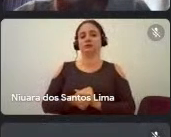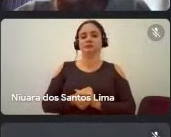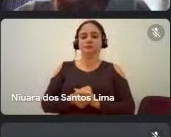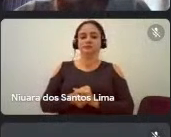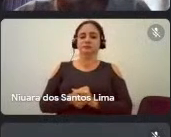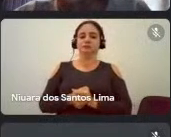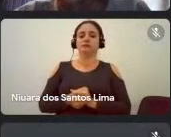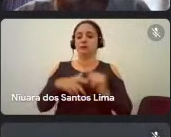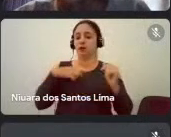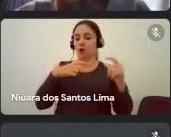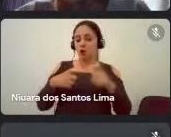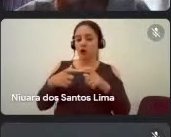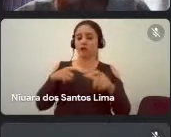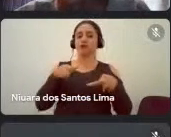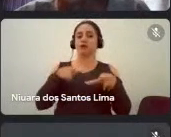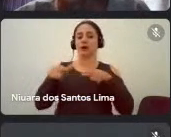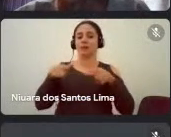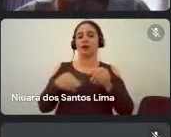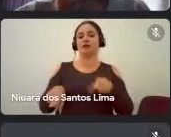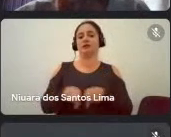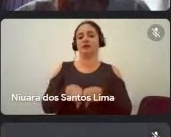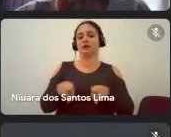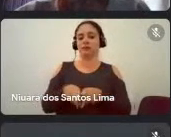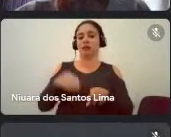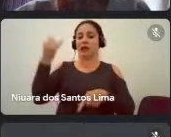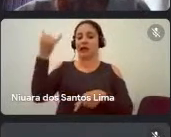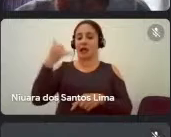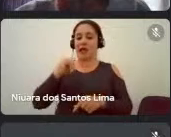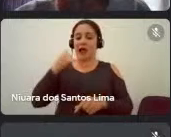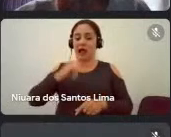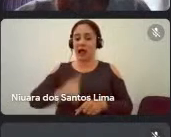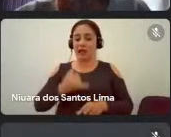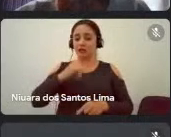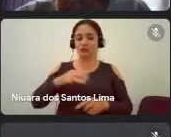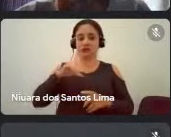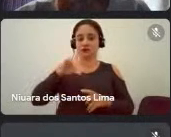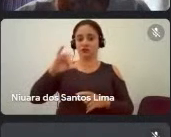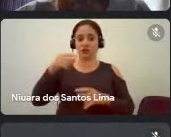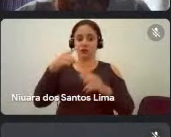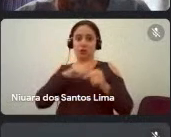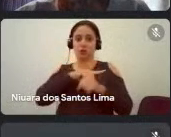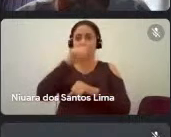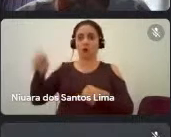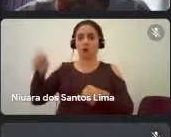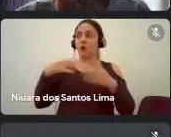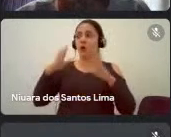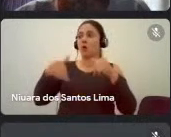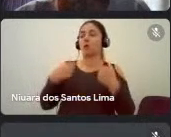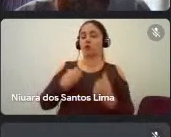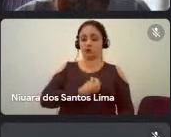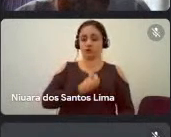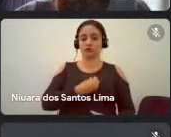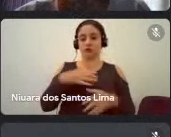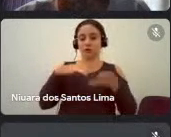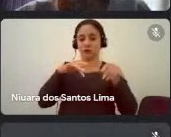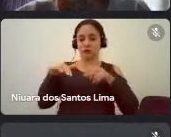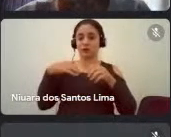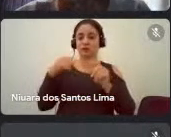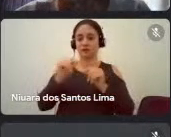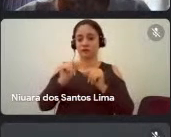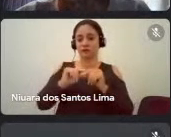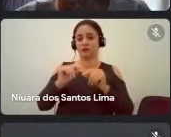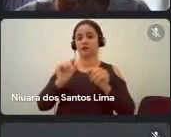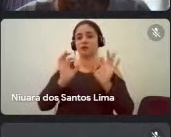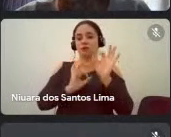trabalho. Tinha a questão da energia elétrica, eu não tinha energia o dia todo, então eu tinha que escolher quando é que eu ia estar no computador fazendo